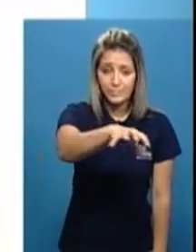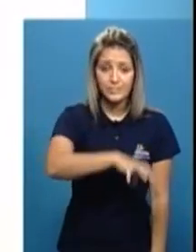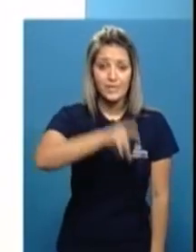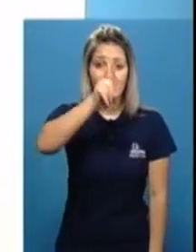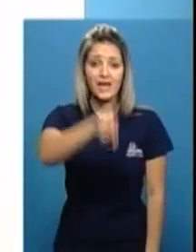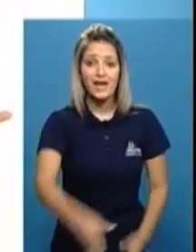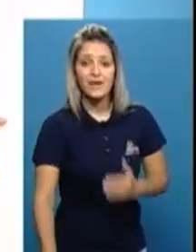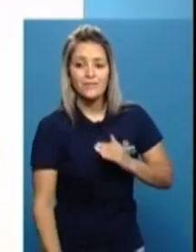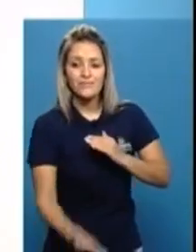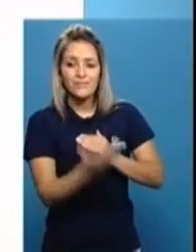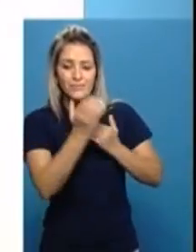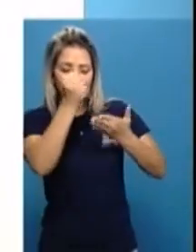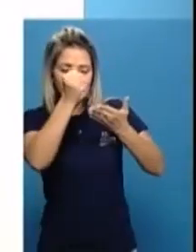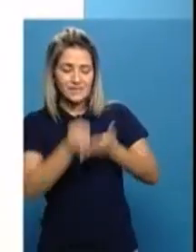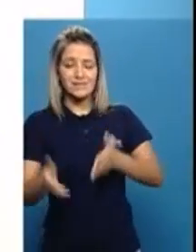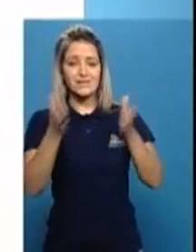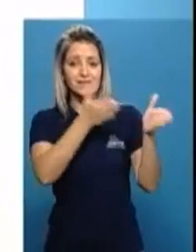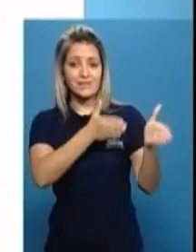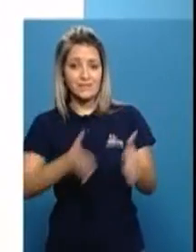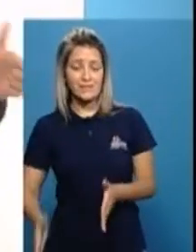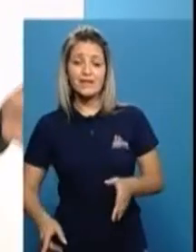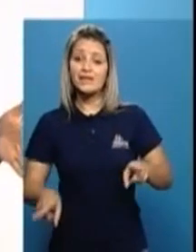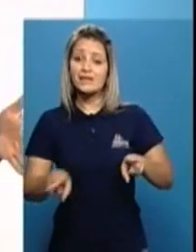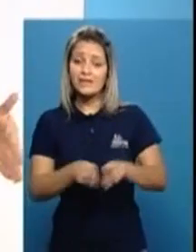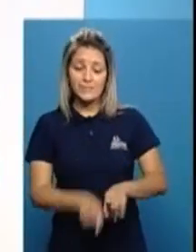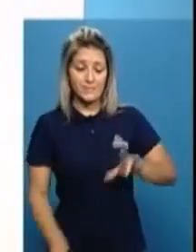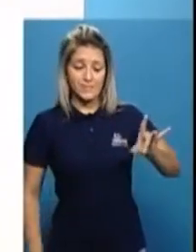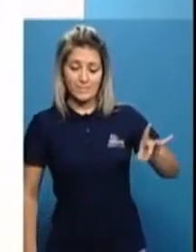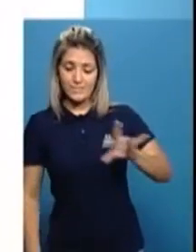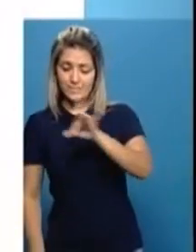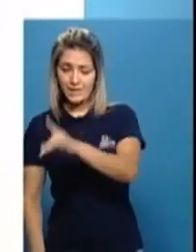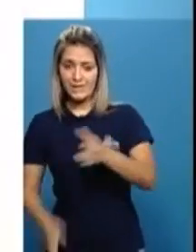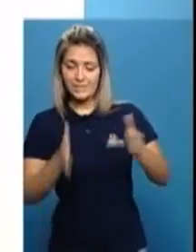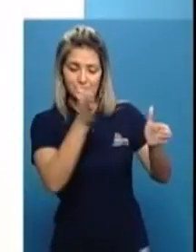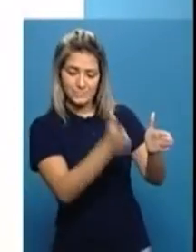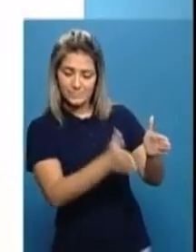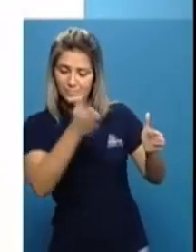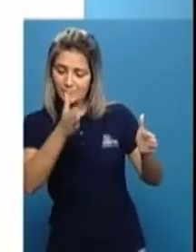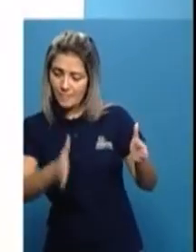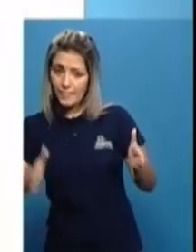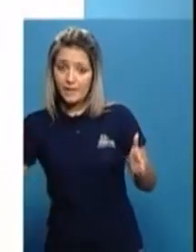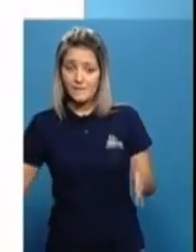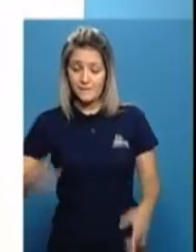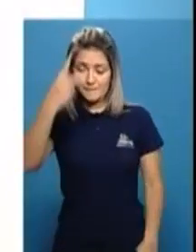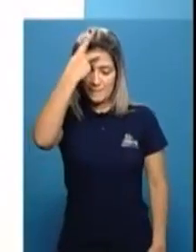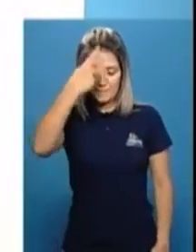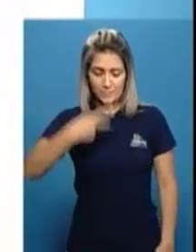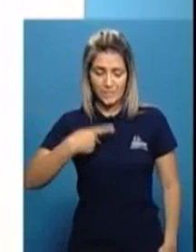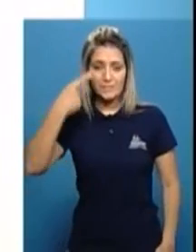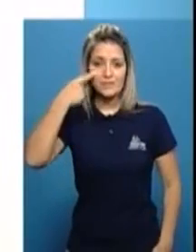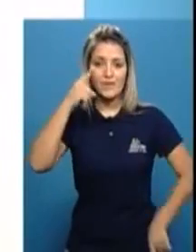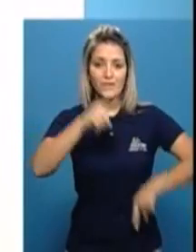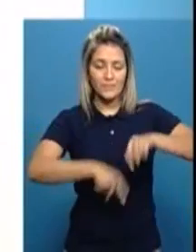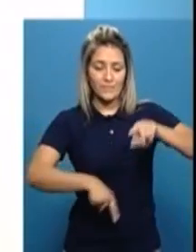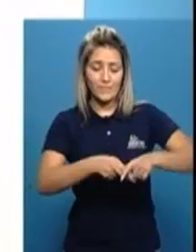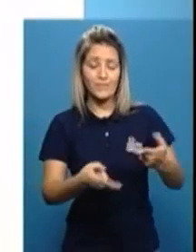Um ferramental exclusivo dedicado para cada operação e o que pode gerar para uma empresa altos